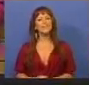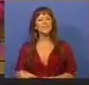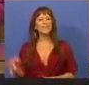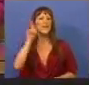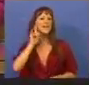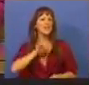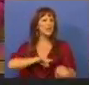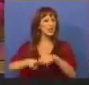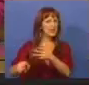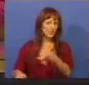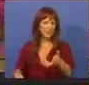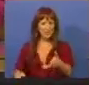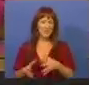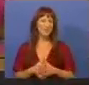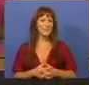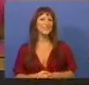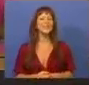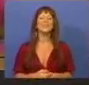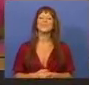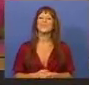senhoras deputadas,